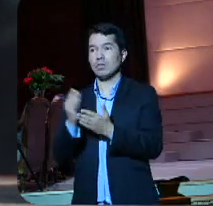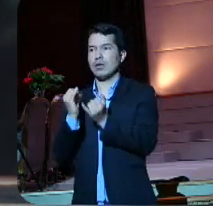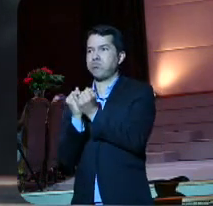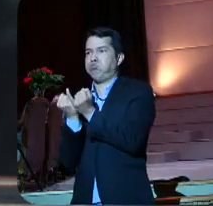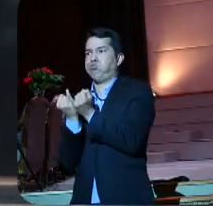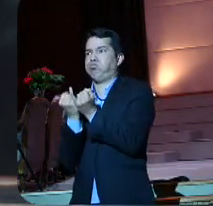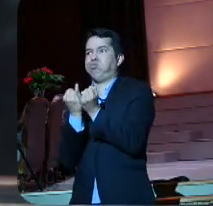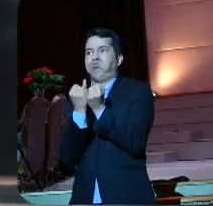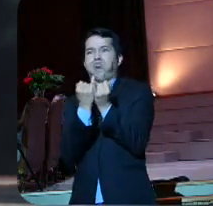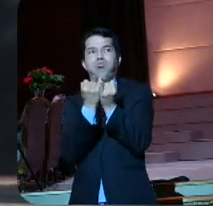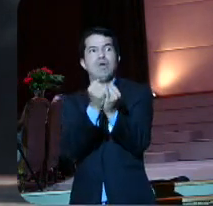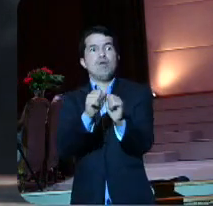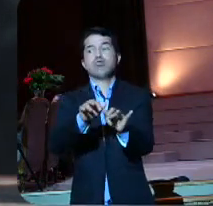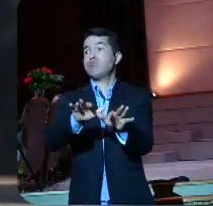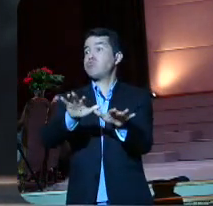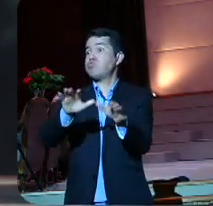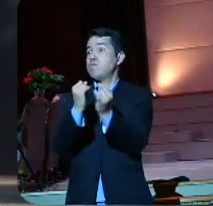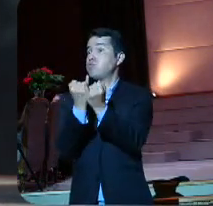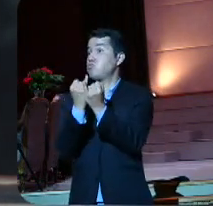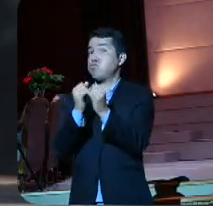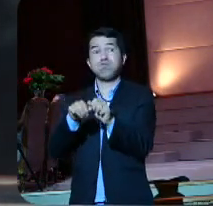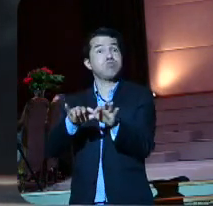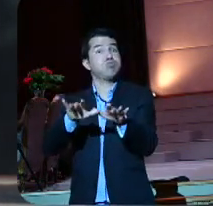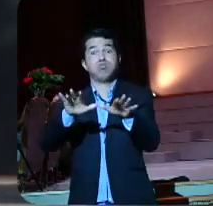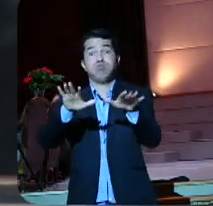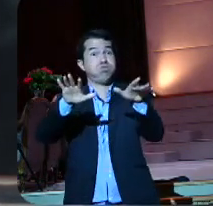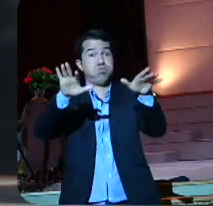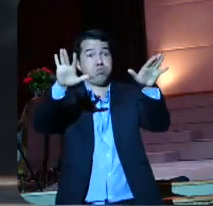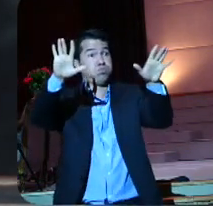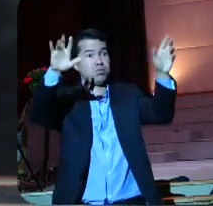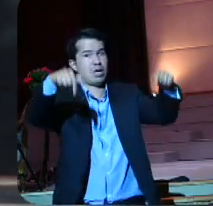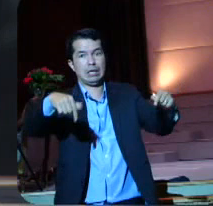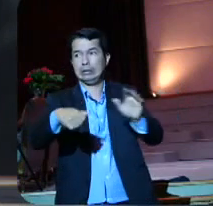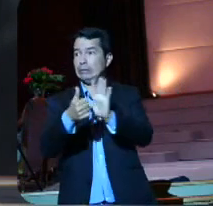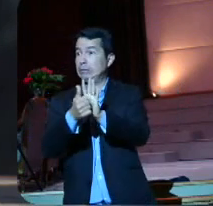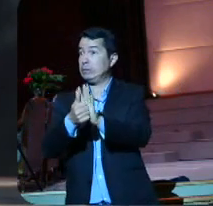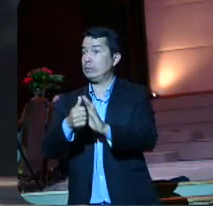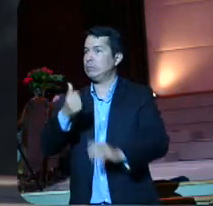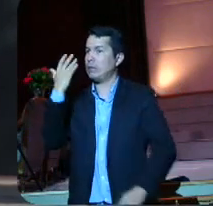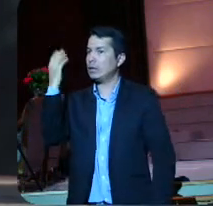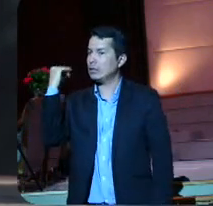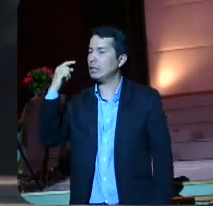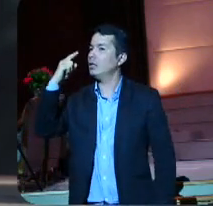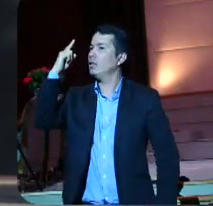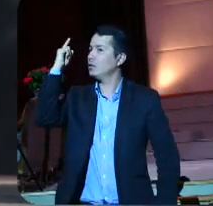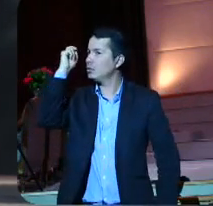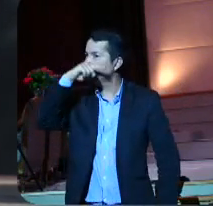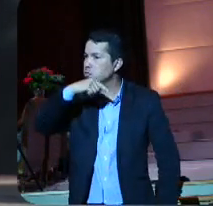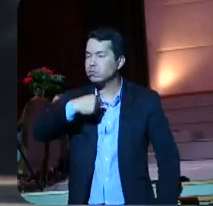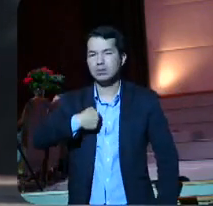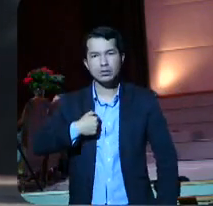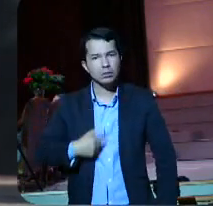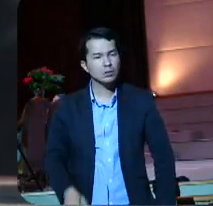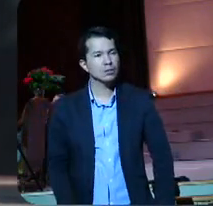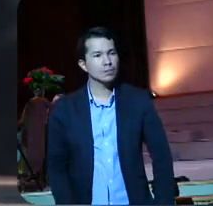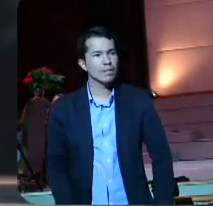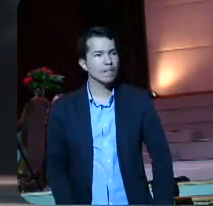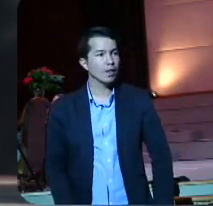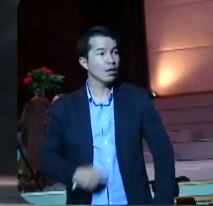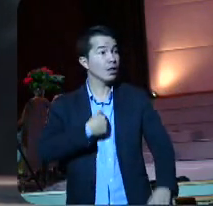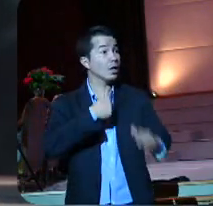tão grande. E eu me lembro, não é, que eu orava e o Senhor dizia para mim assim: fique